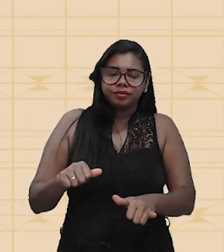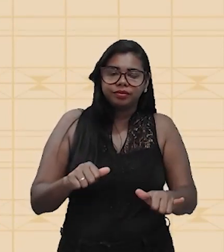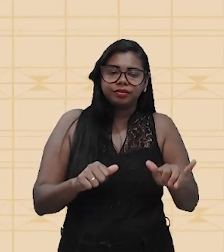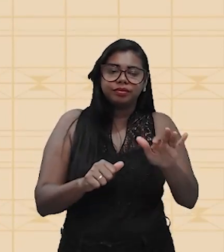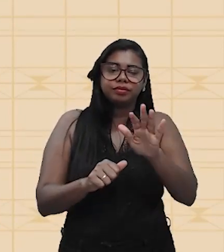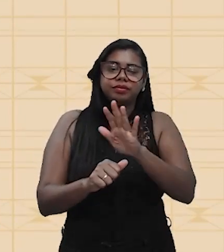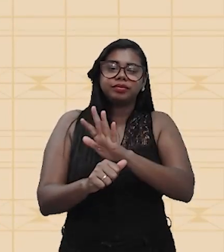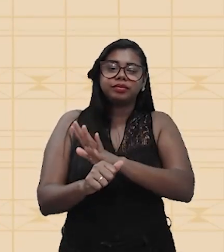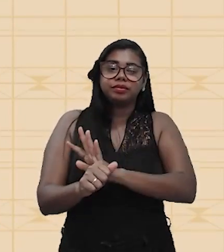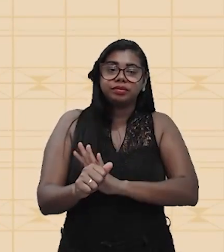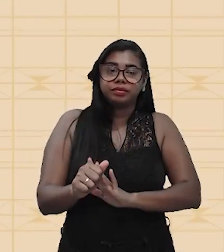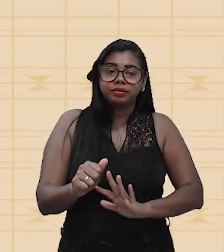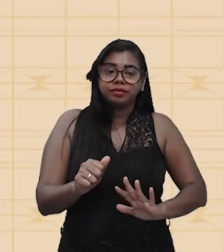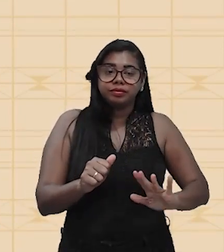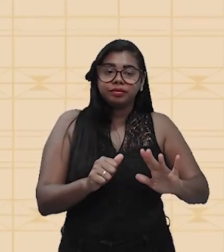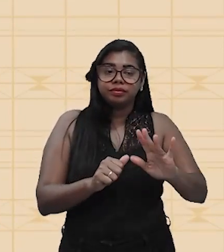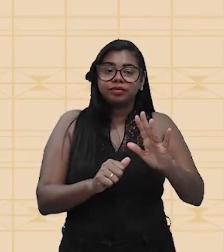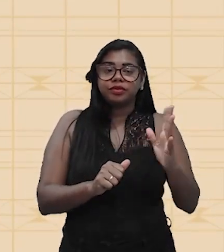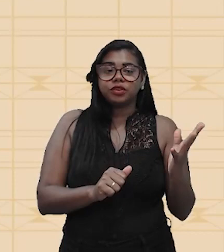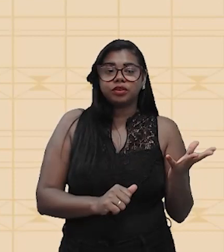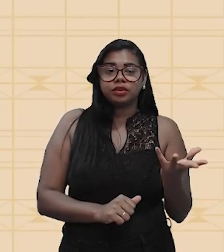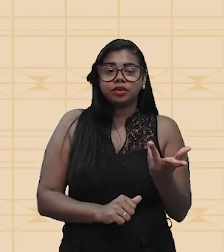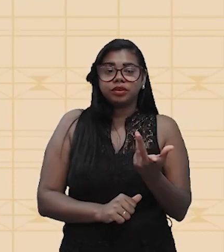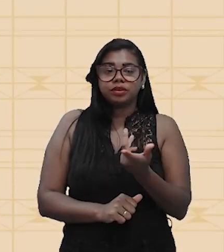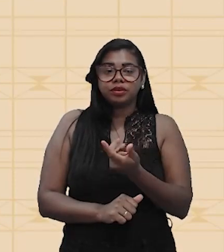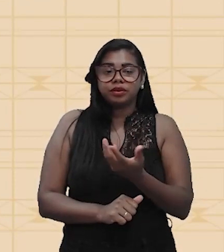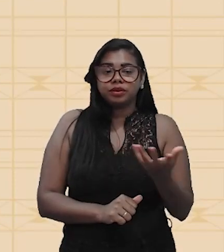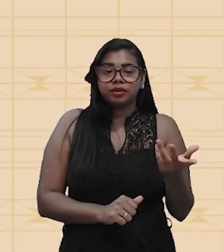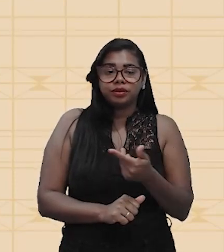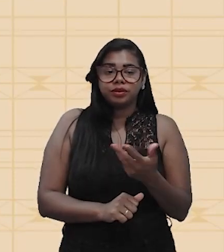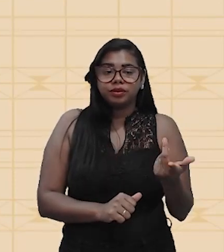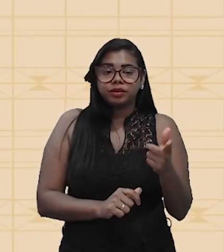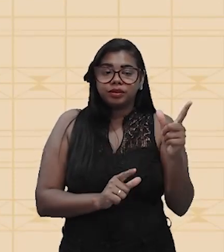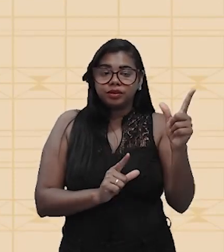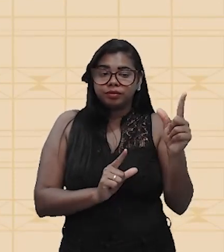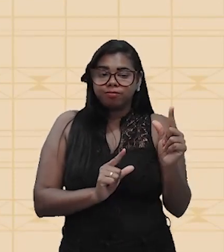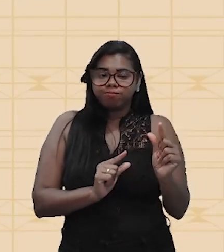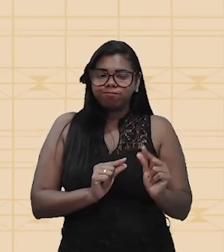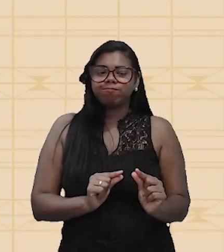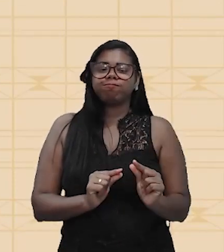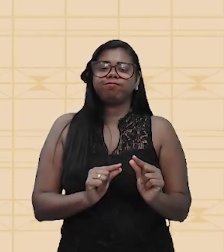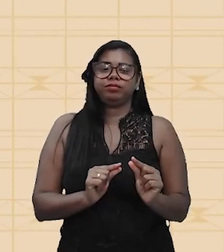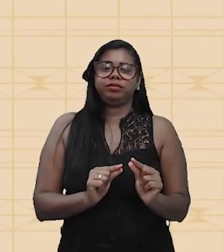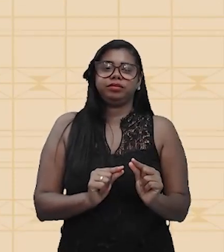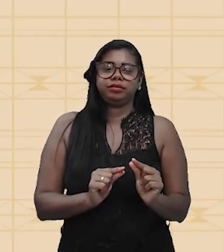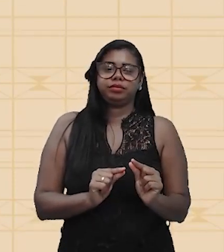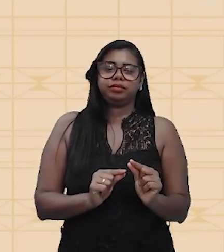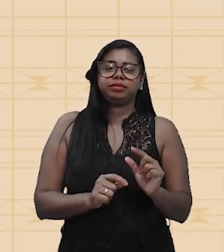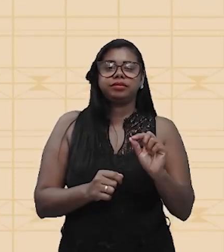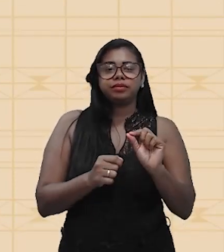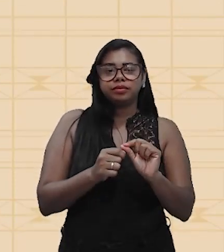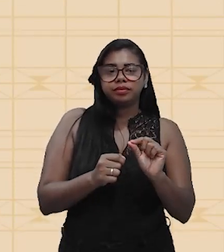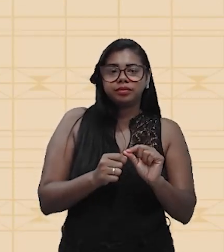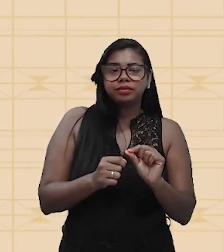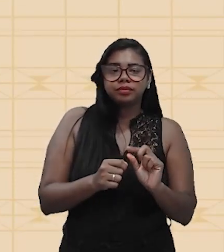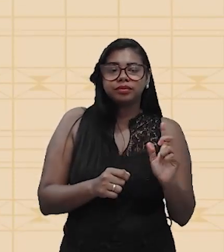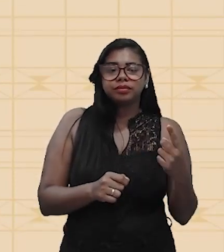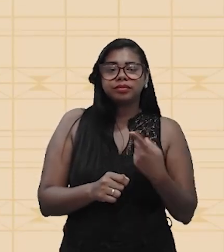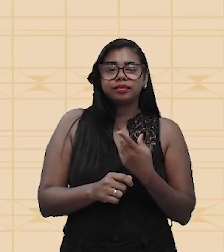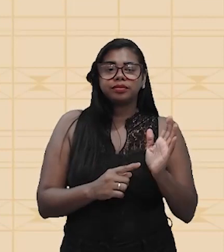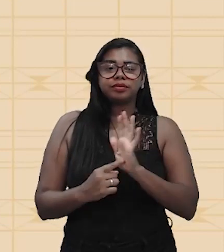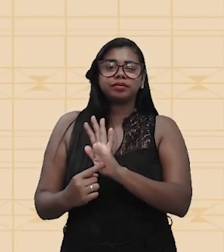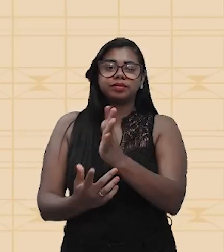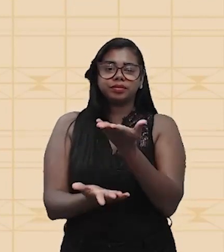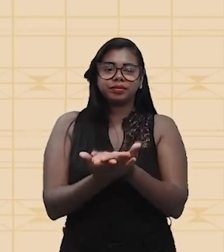que a sua velocidade se reduza. Então, o dispositivo que vai fazer isso é o dispositivo que nós vamos estudar na aula de